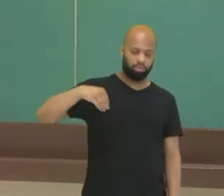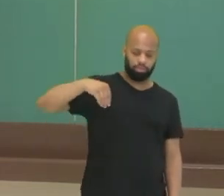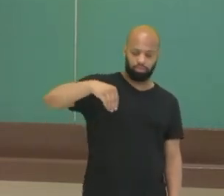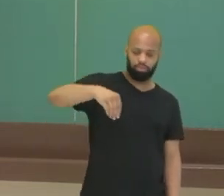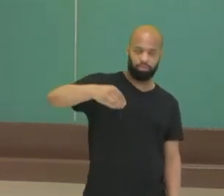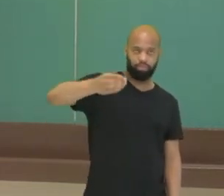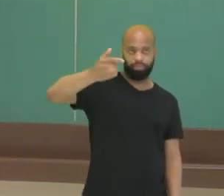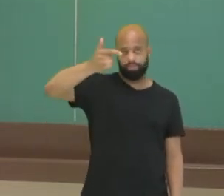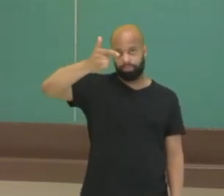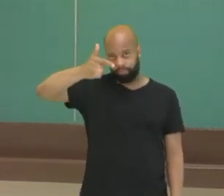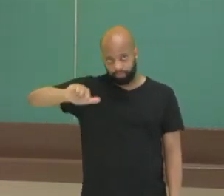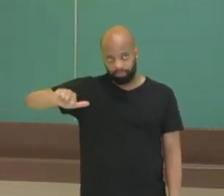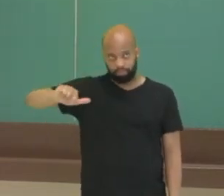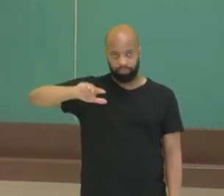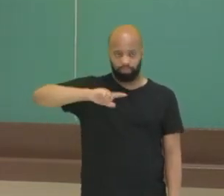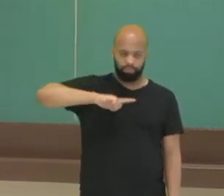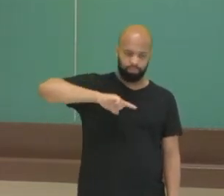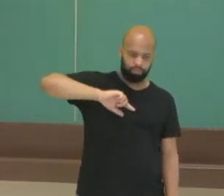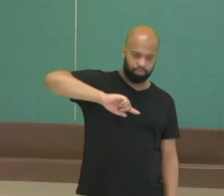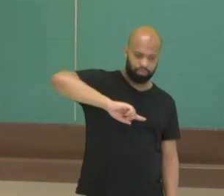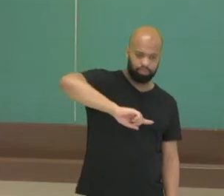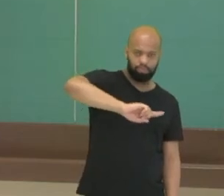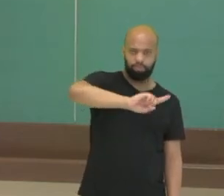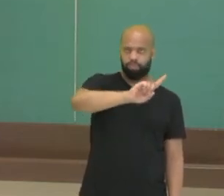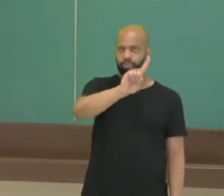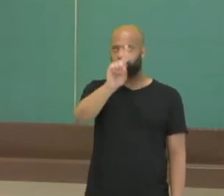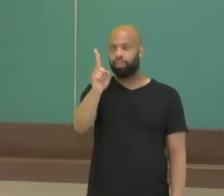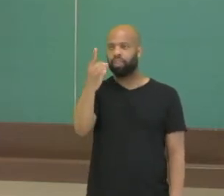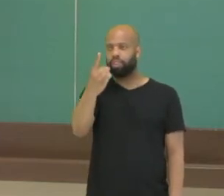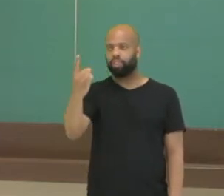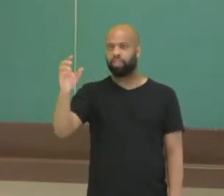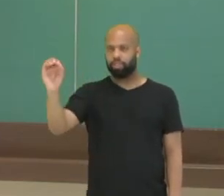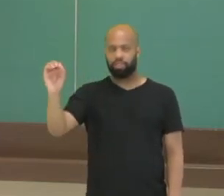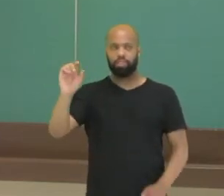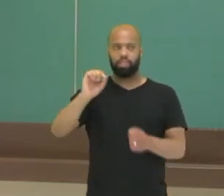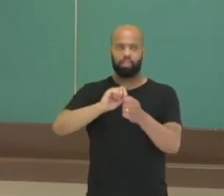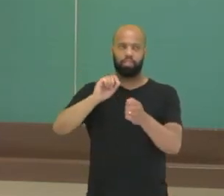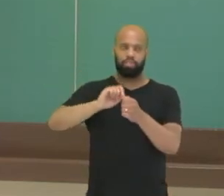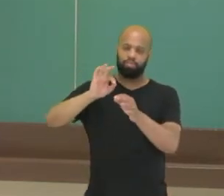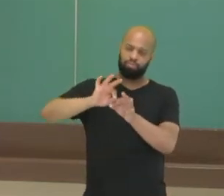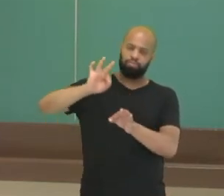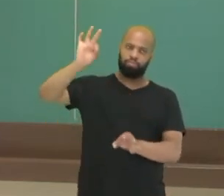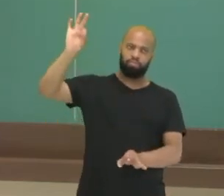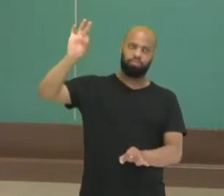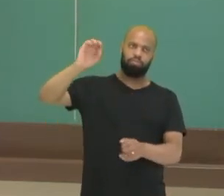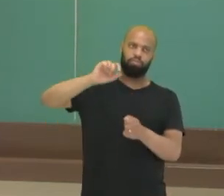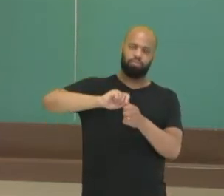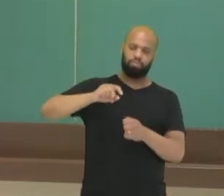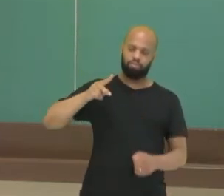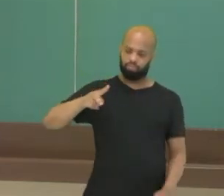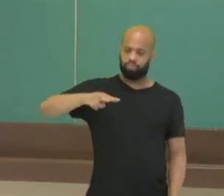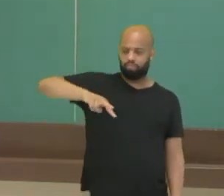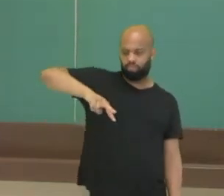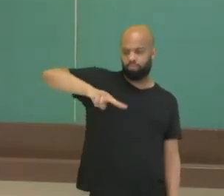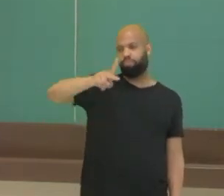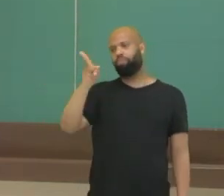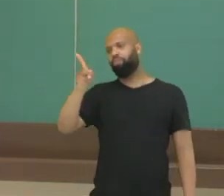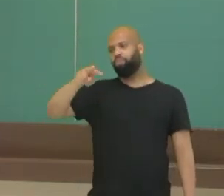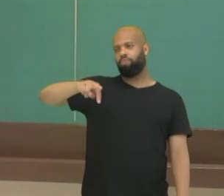volta, marco 110 graus, faço a semirreta e daí eu marco com o compasso.